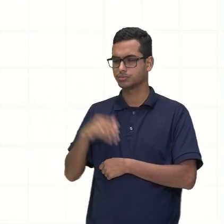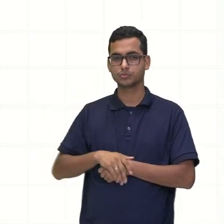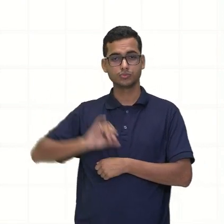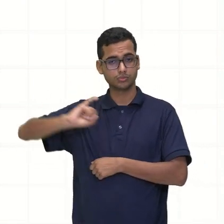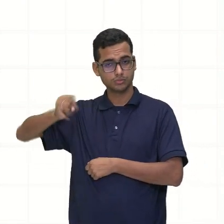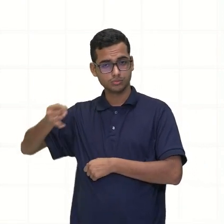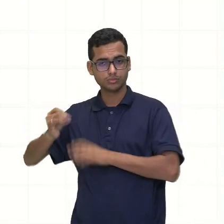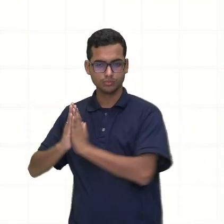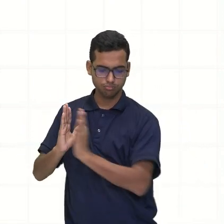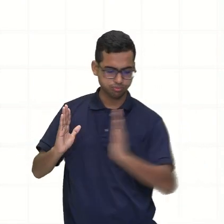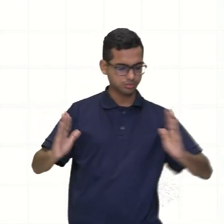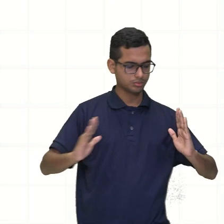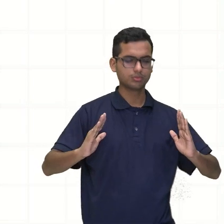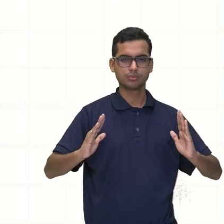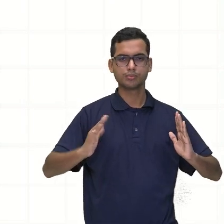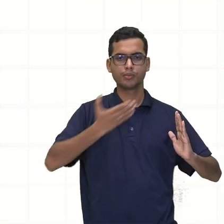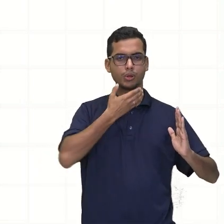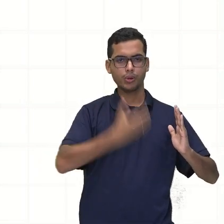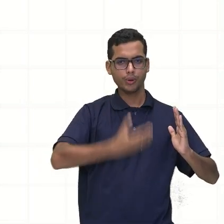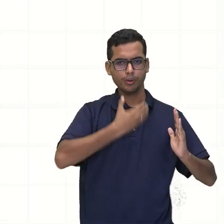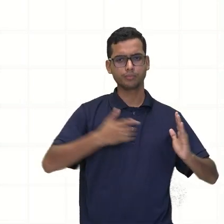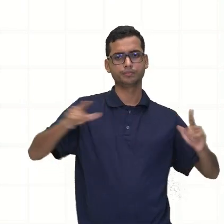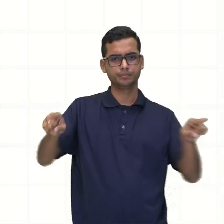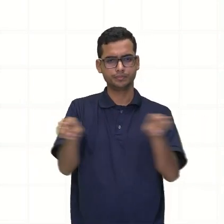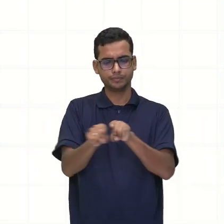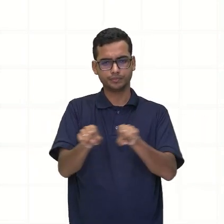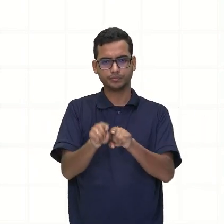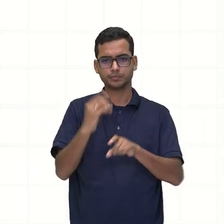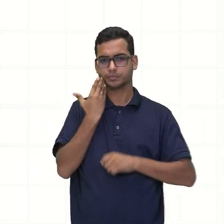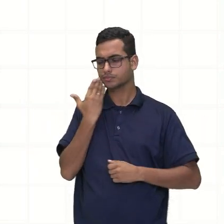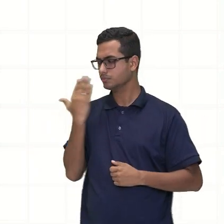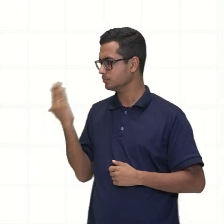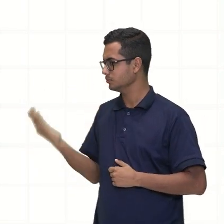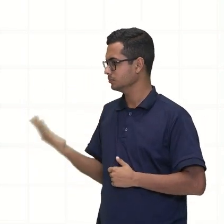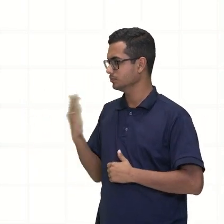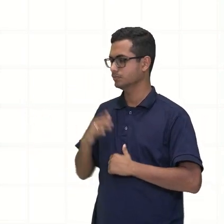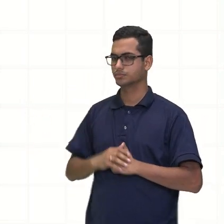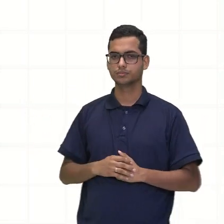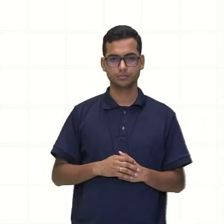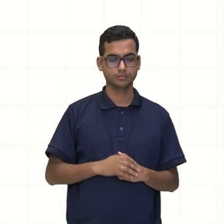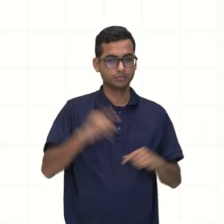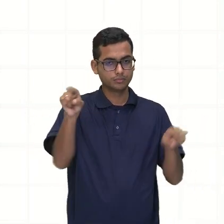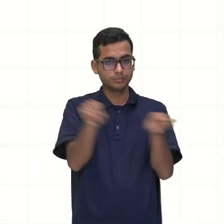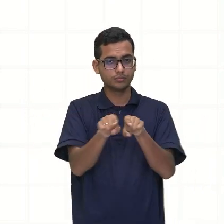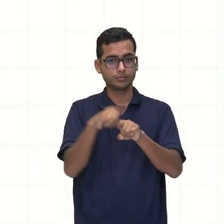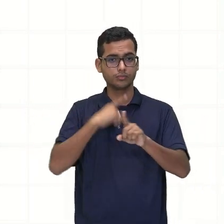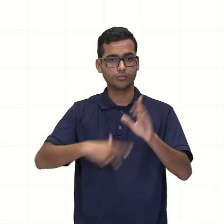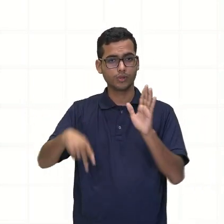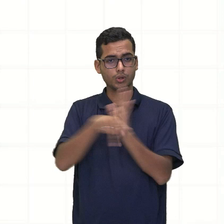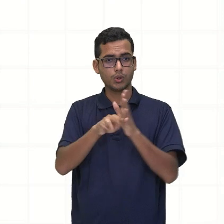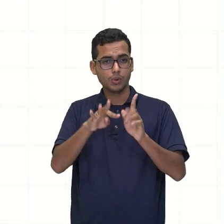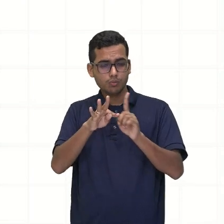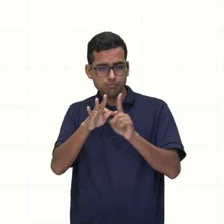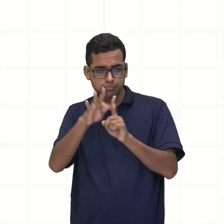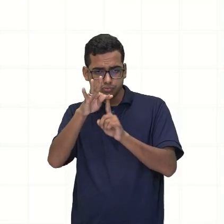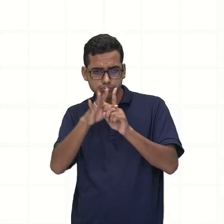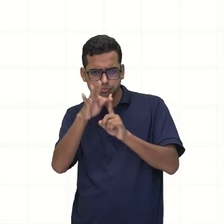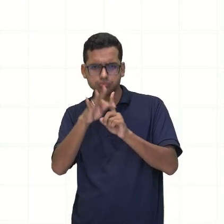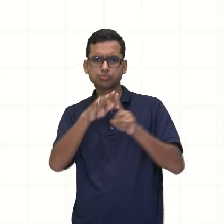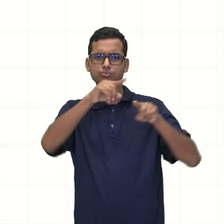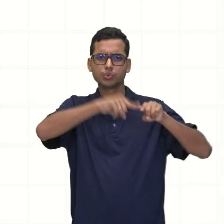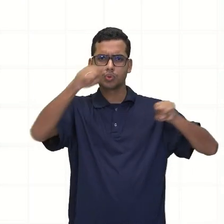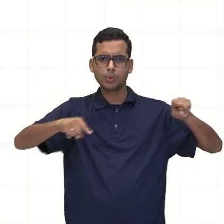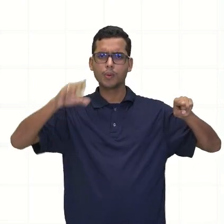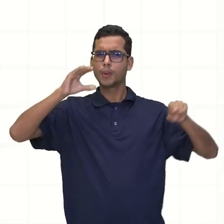ali dezembro. E aí a gente vai observar, olha, a questão das temperaturas, né, a oscilação das